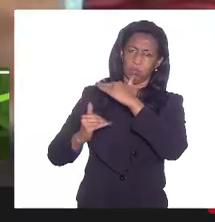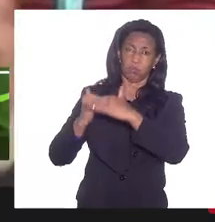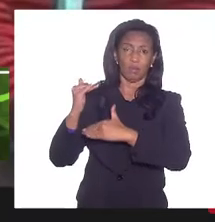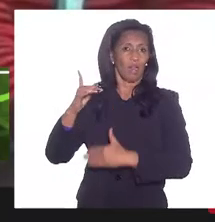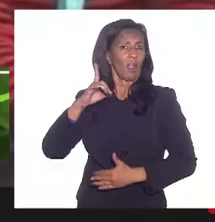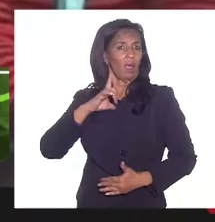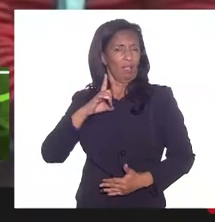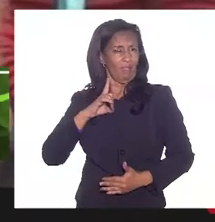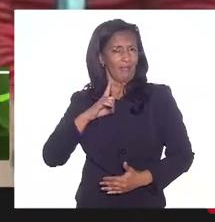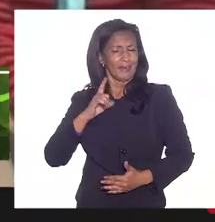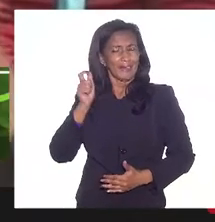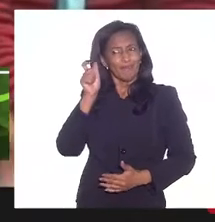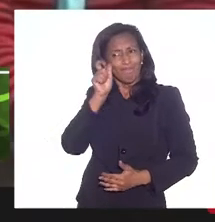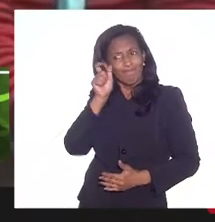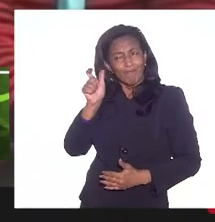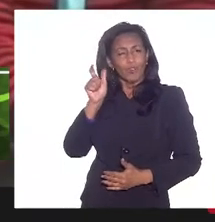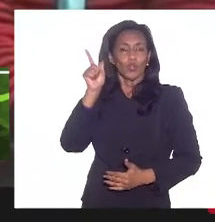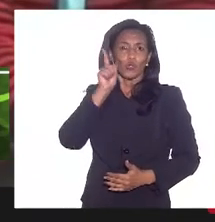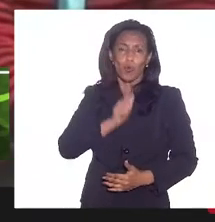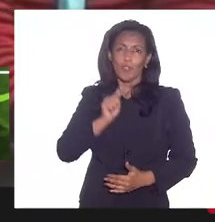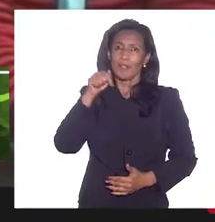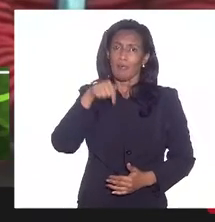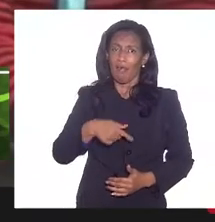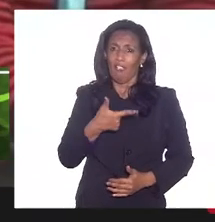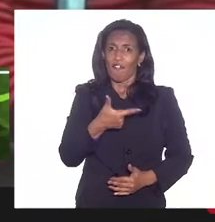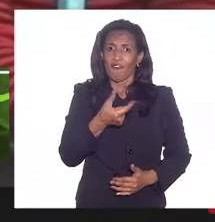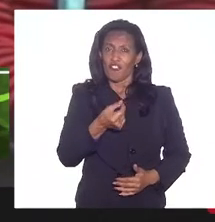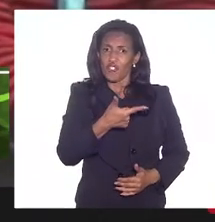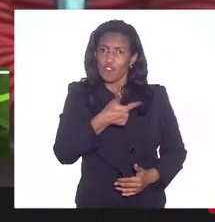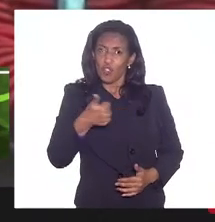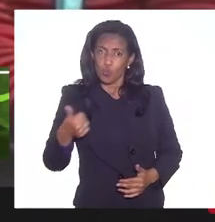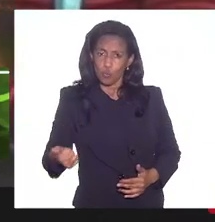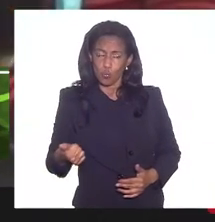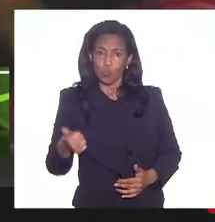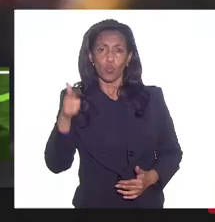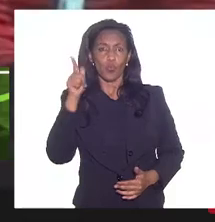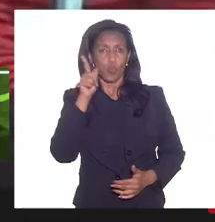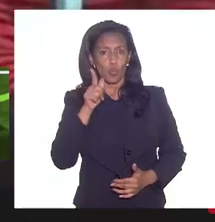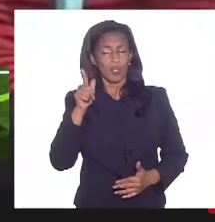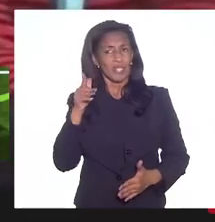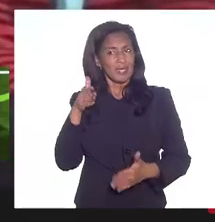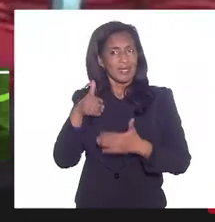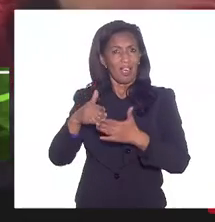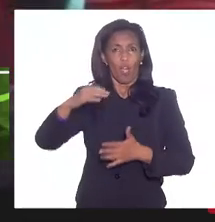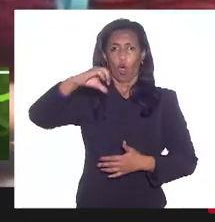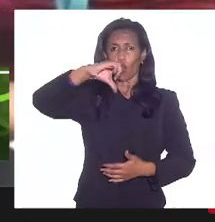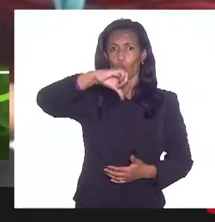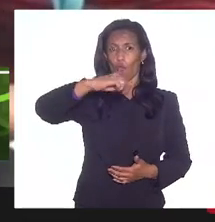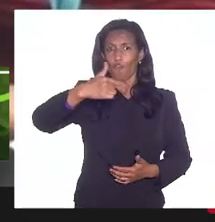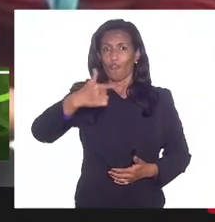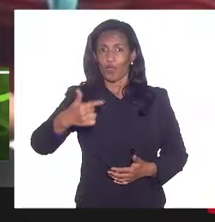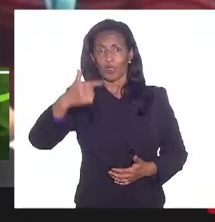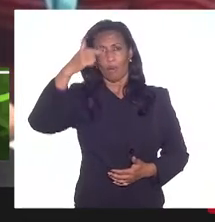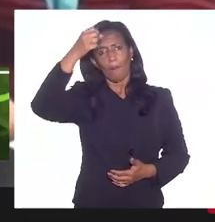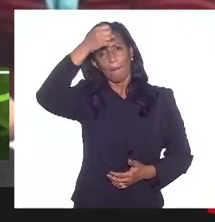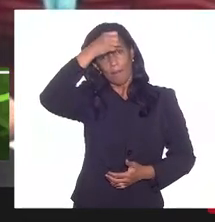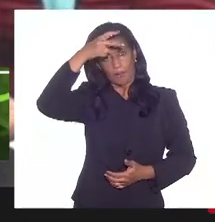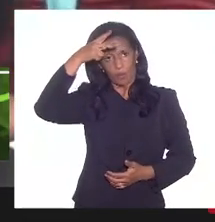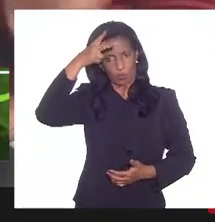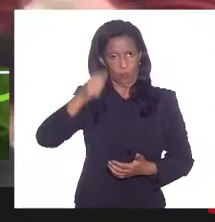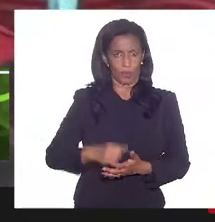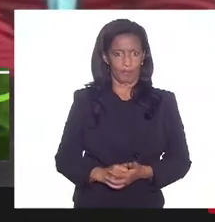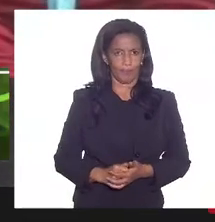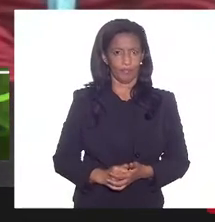gente tem a expectativa de ainda no ano de 2021 a gente chegar aos 92 municípios e